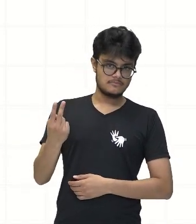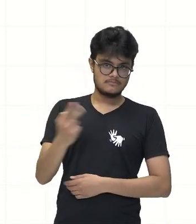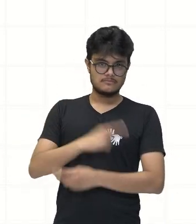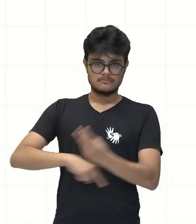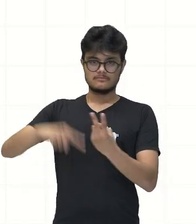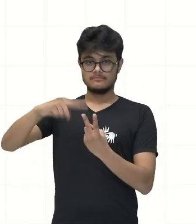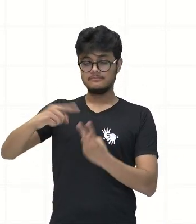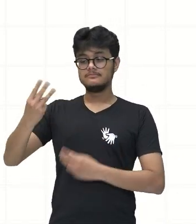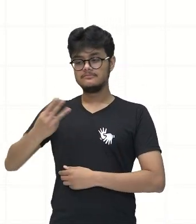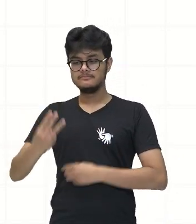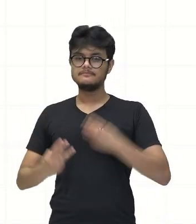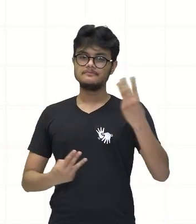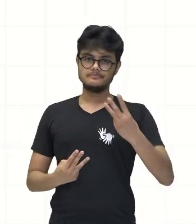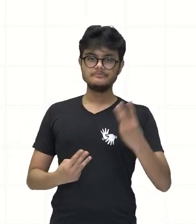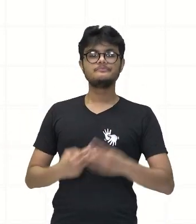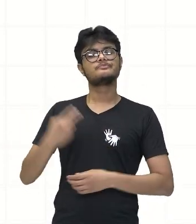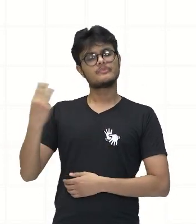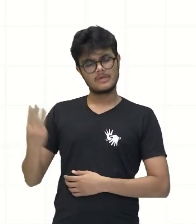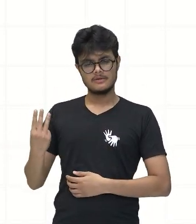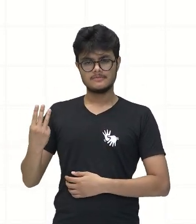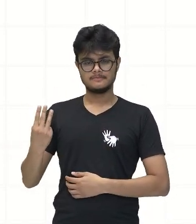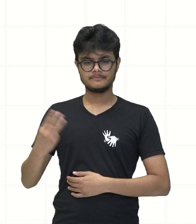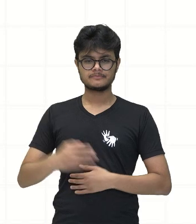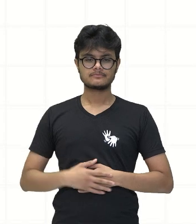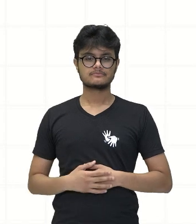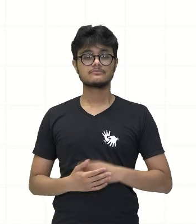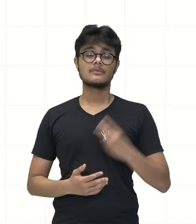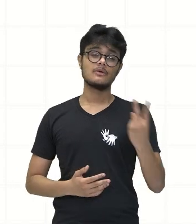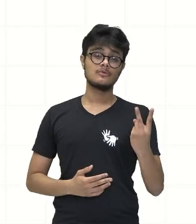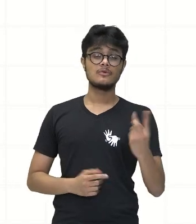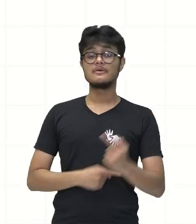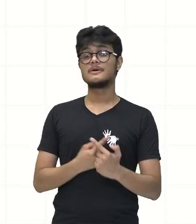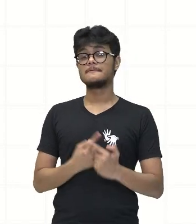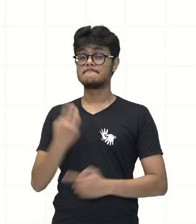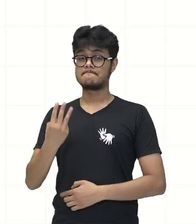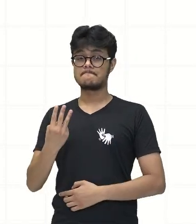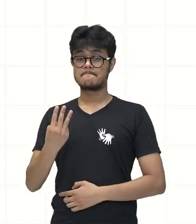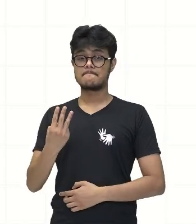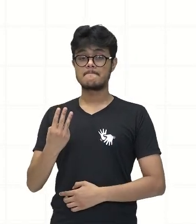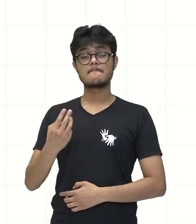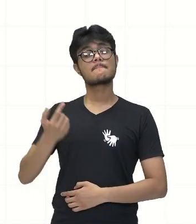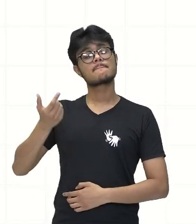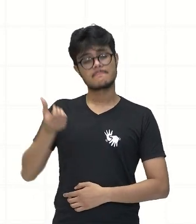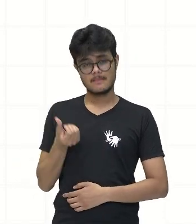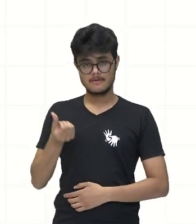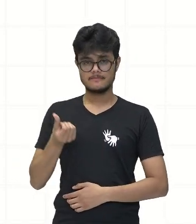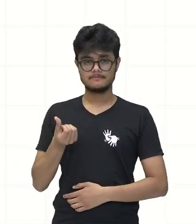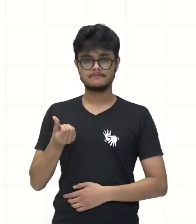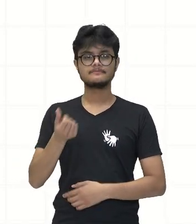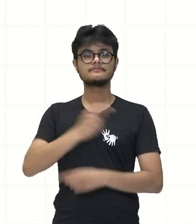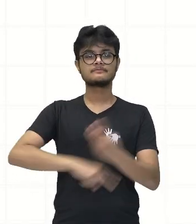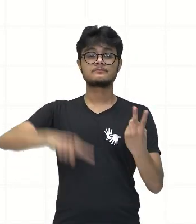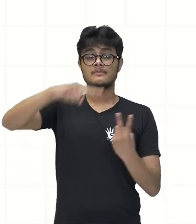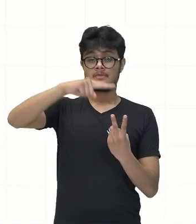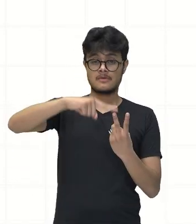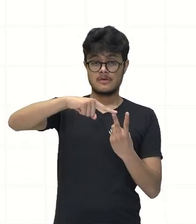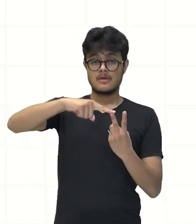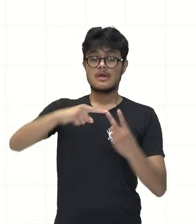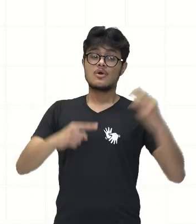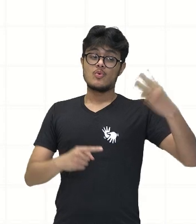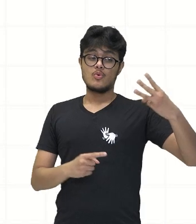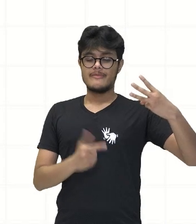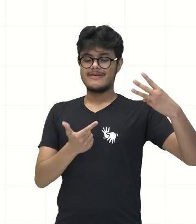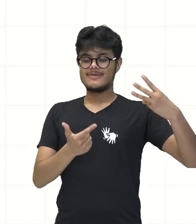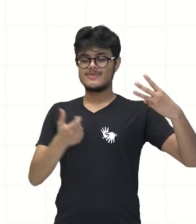é 3. 2 vezes 3, 6. O que que isso significa? Que raiz cúbica de